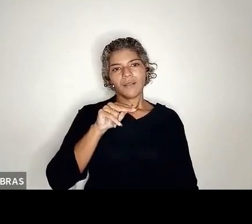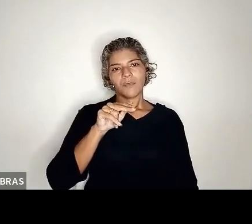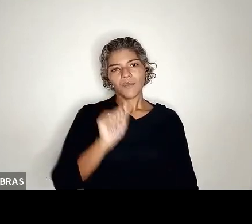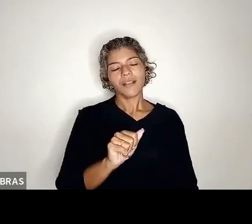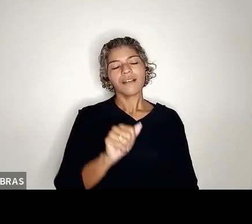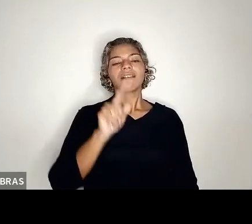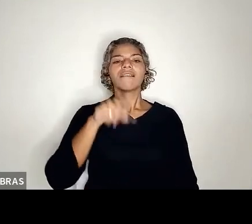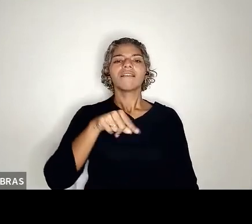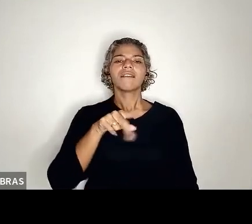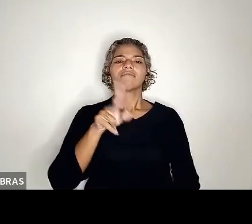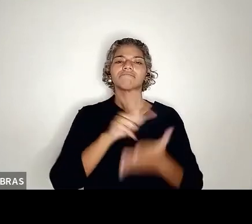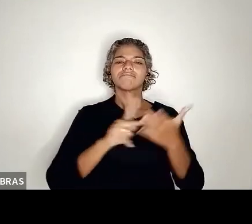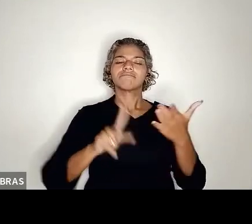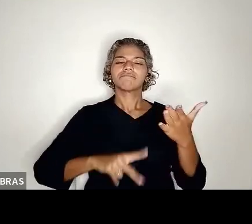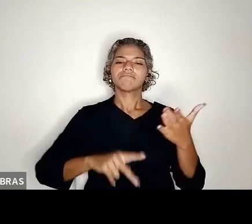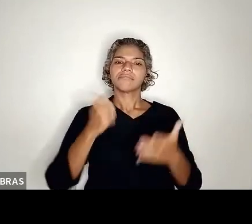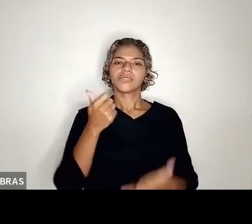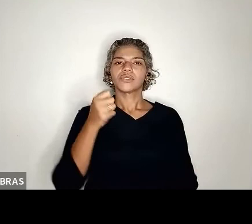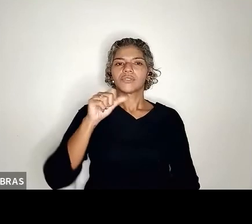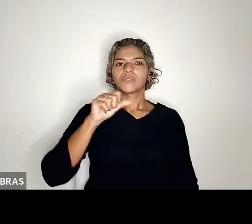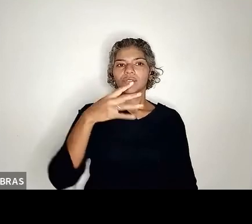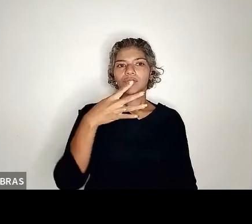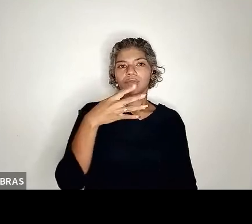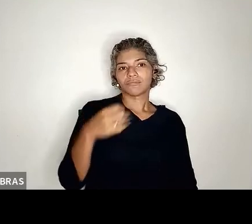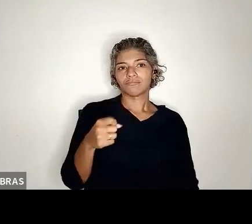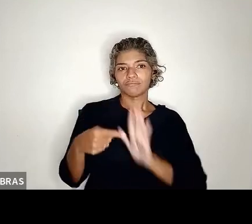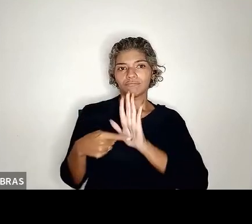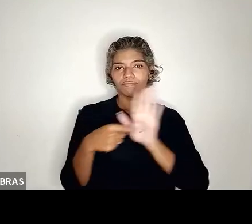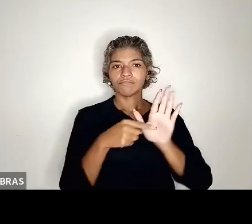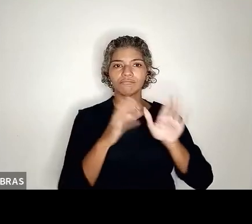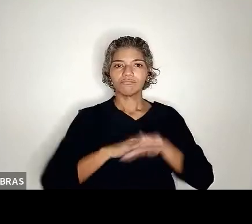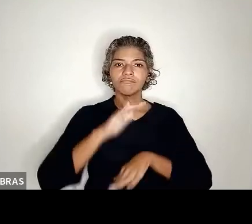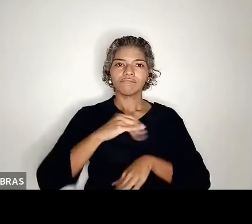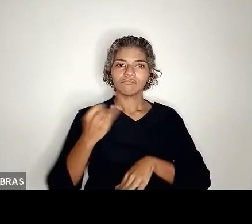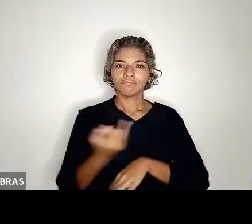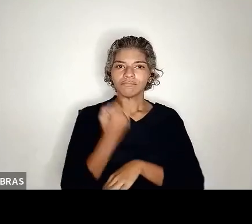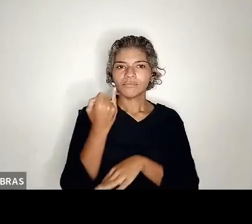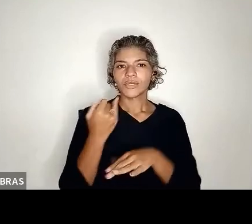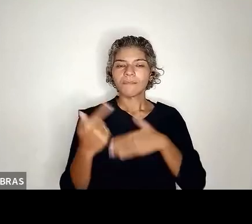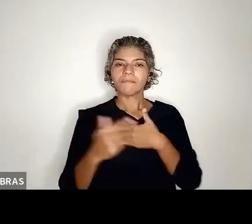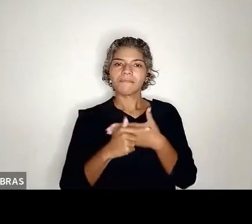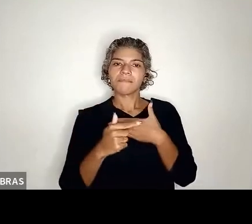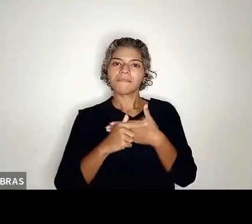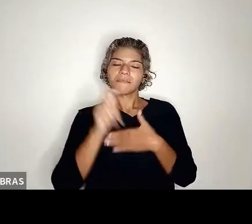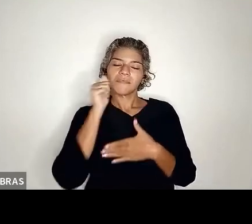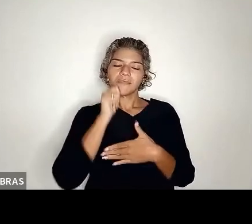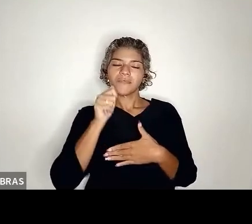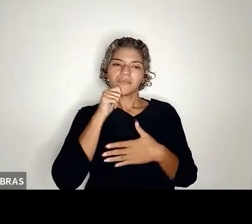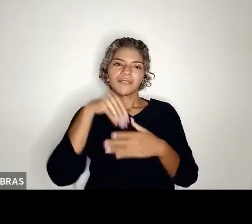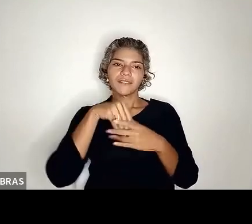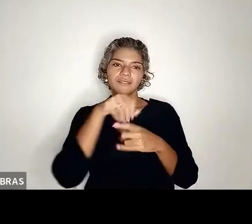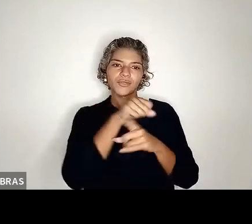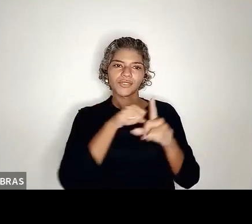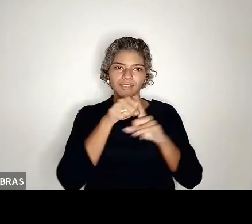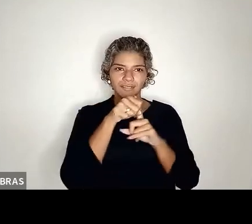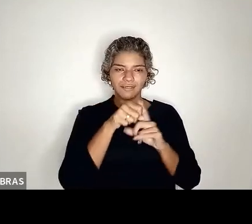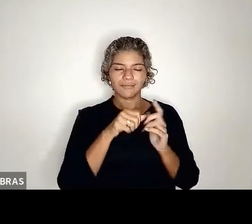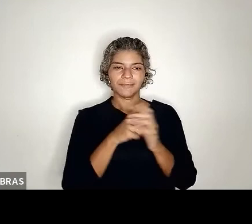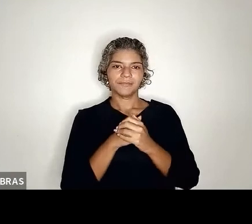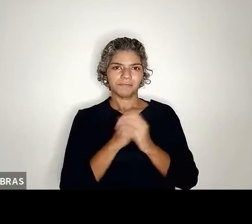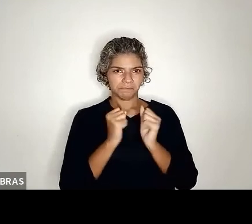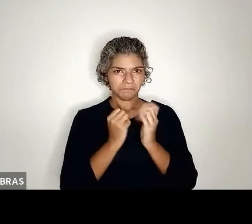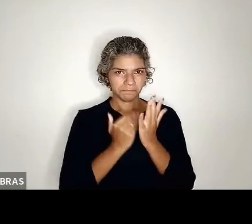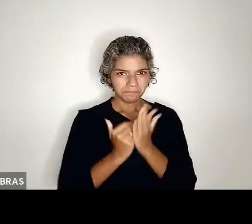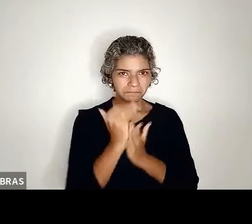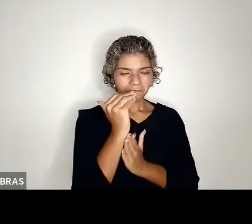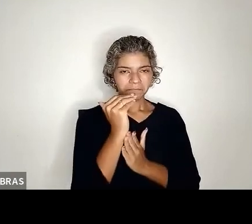1948 e reforça a importância do papel da mulher na sociedade como um todo. Posso começar?